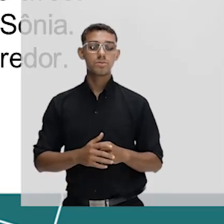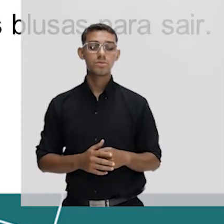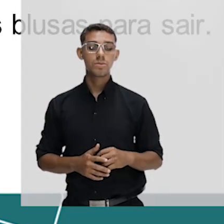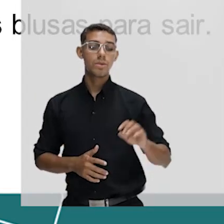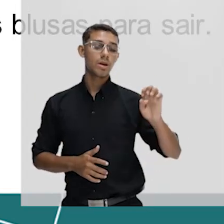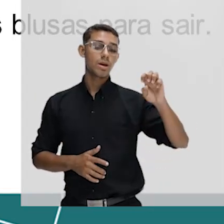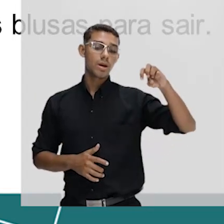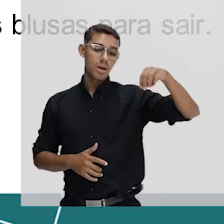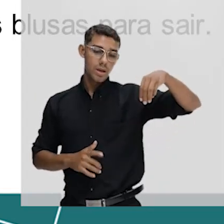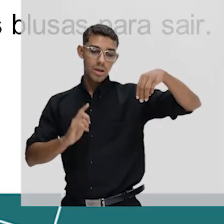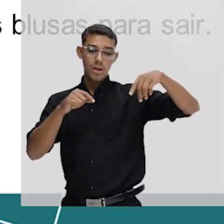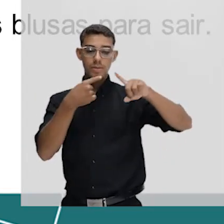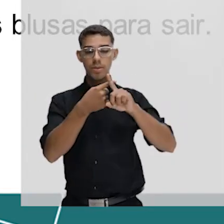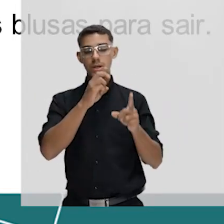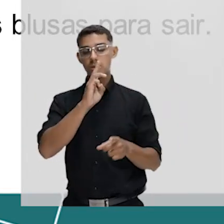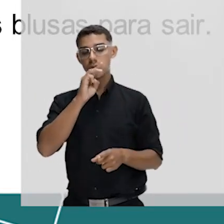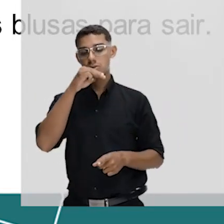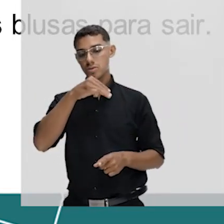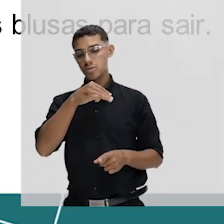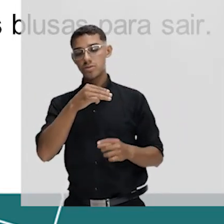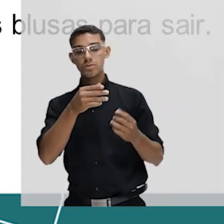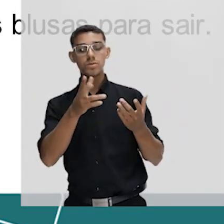um, esse aqui a gente usa mais na oralidade, né?